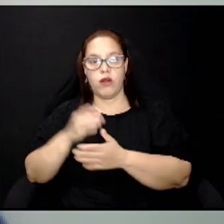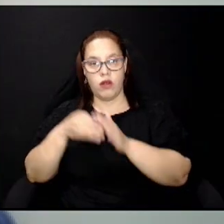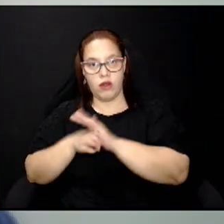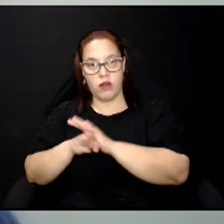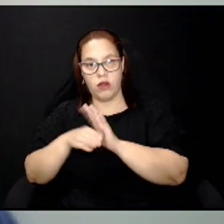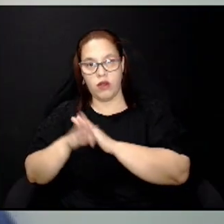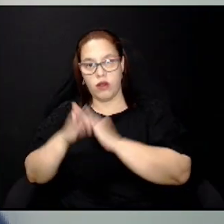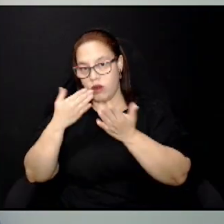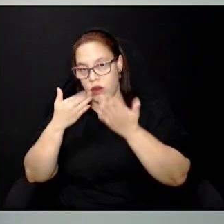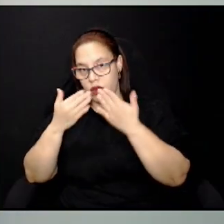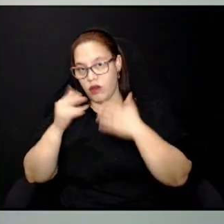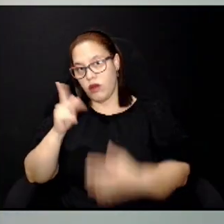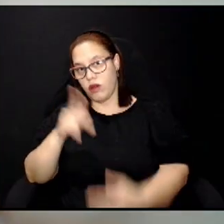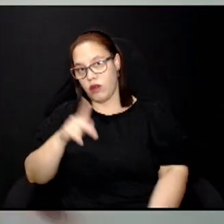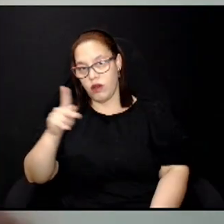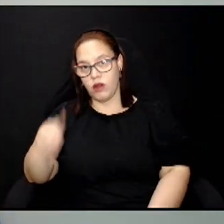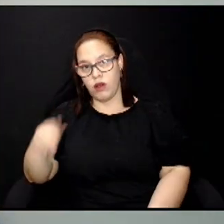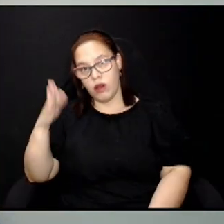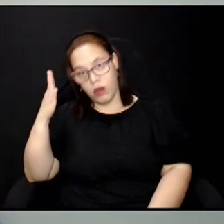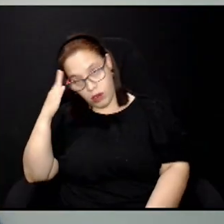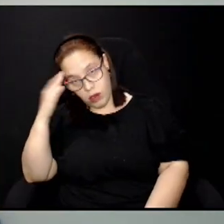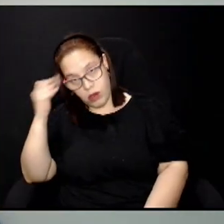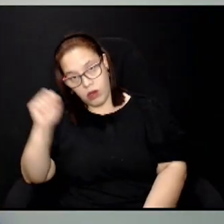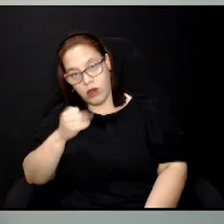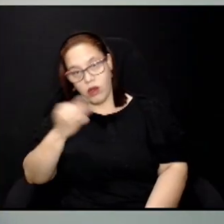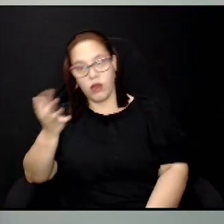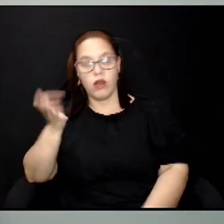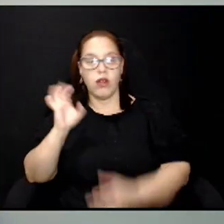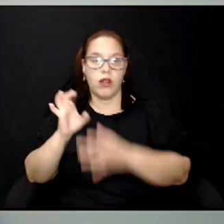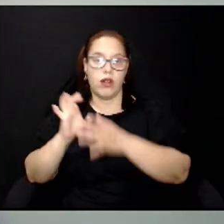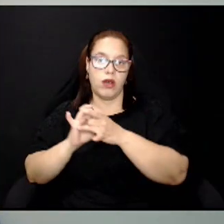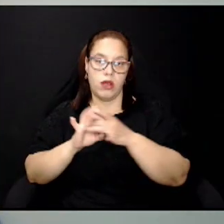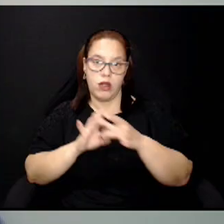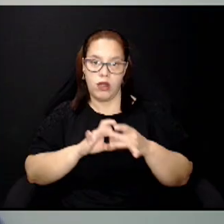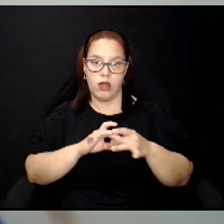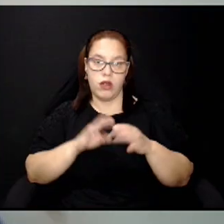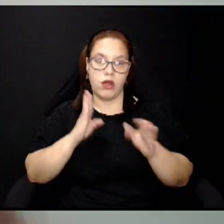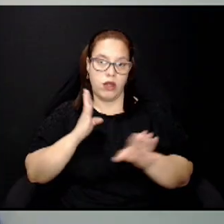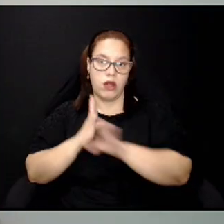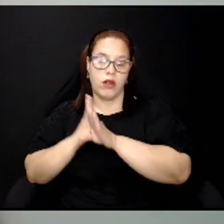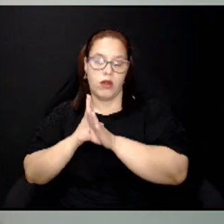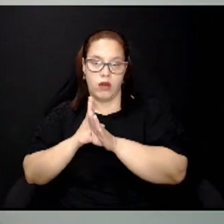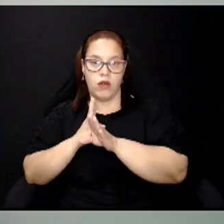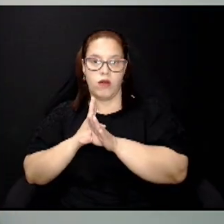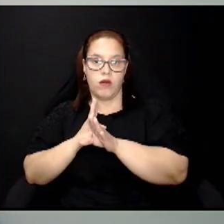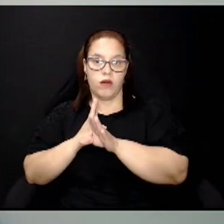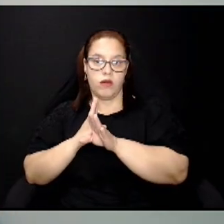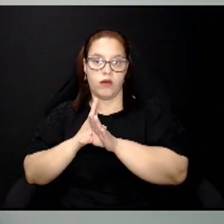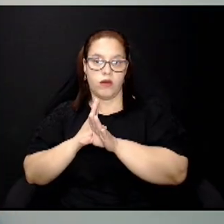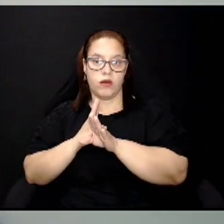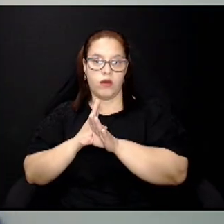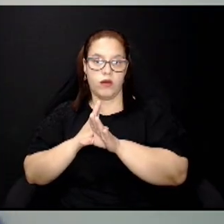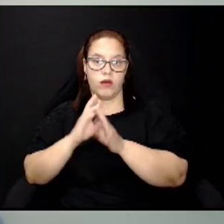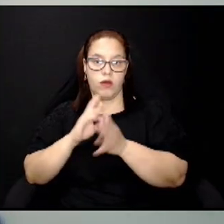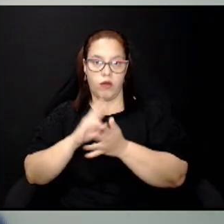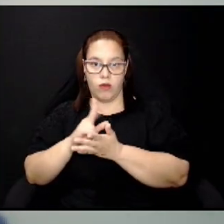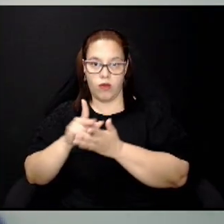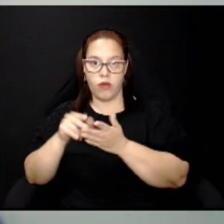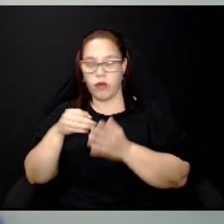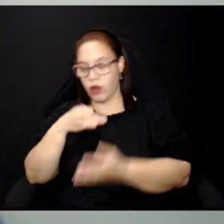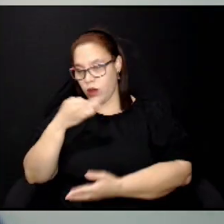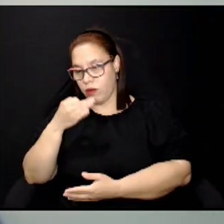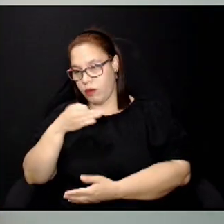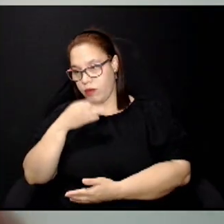esse professor para saber qual é o contexto que ele se encontra. E aí a gente coloca várias sugestões para